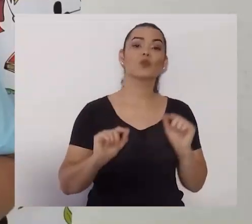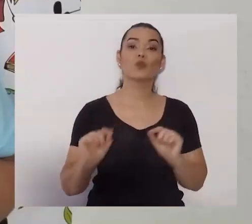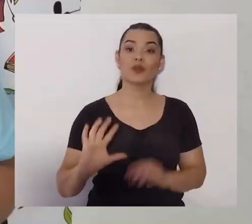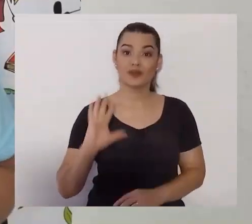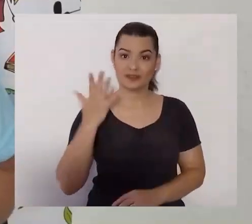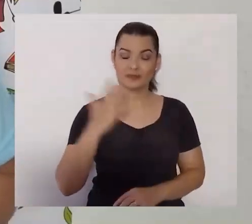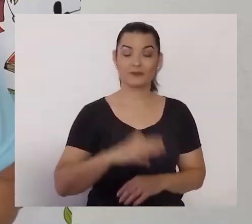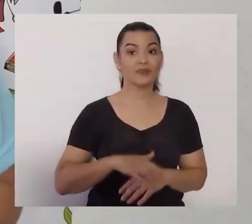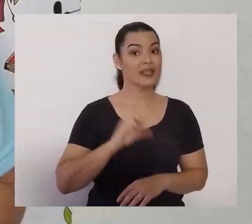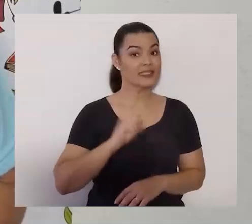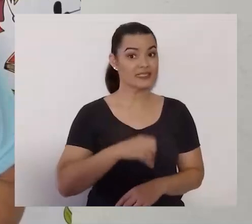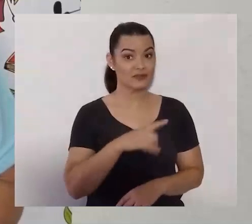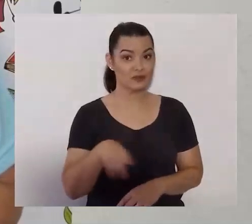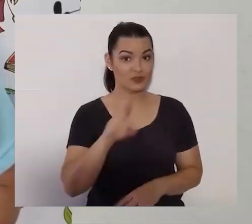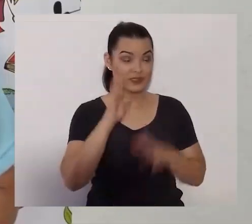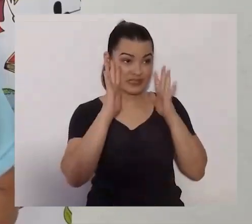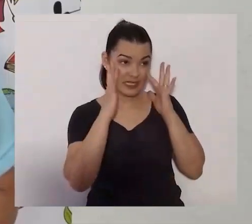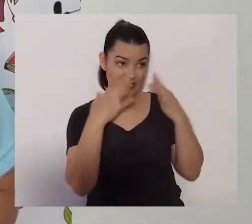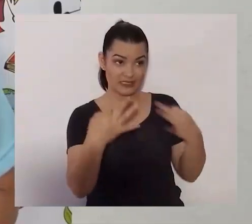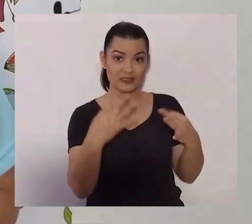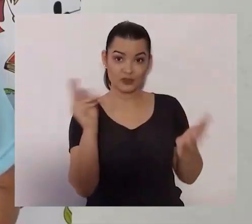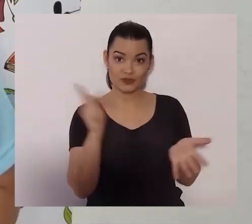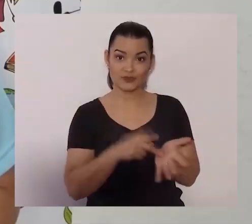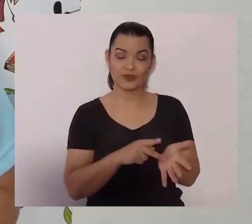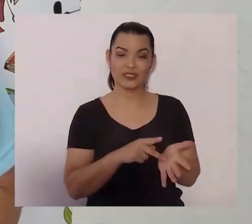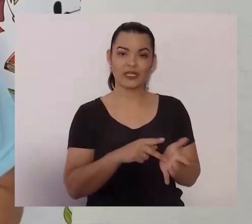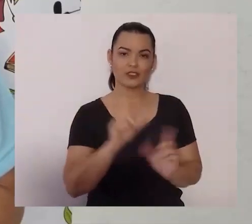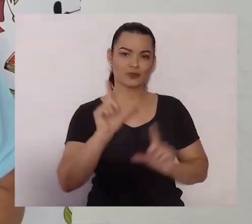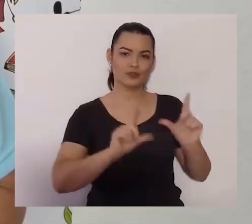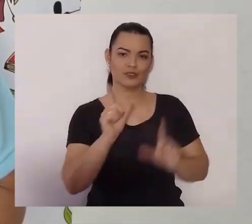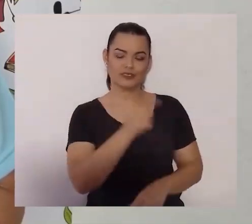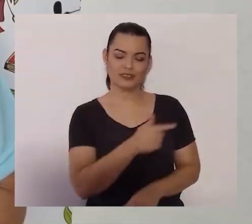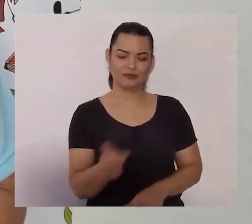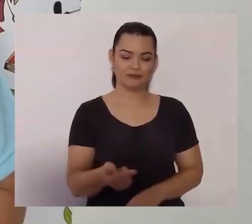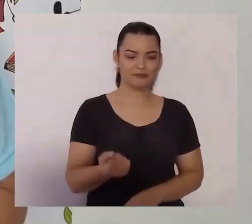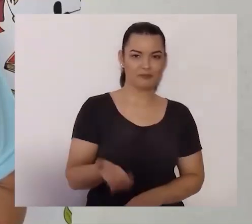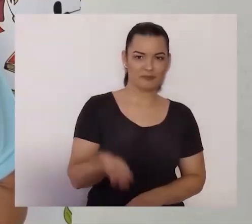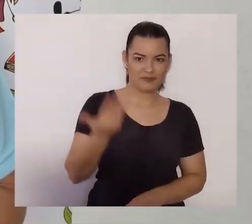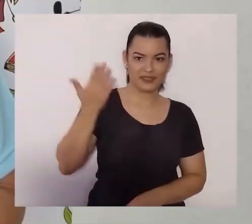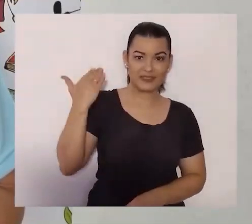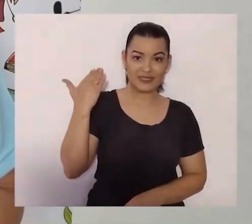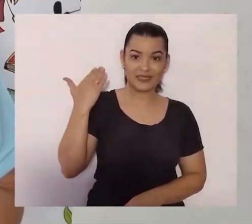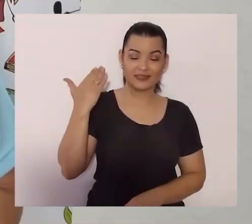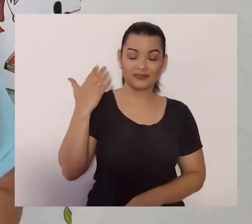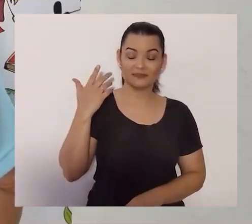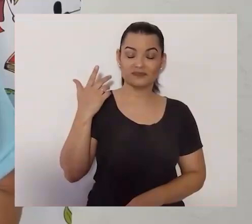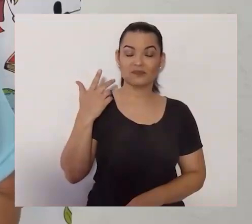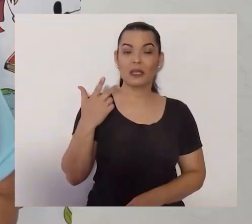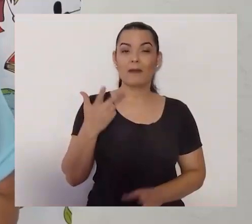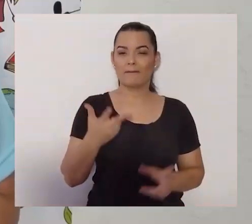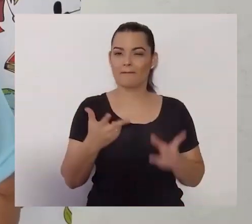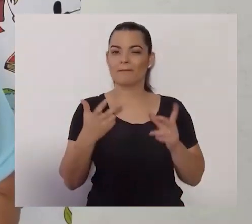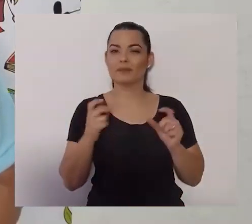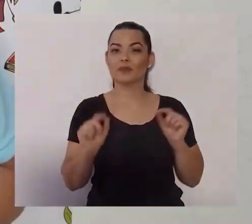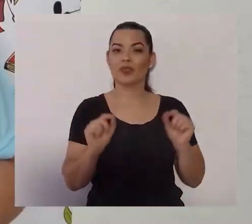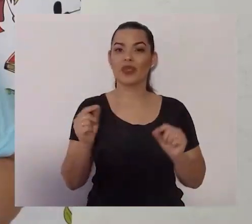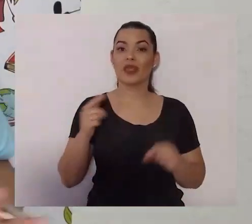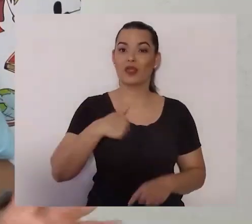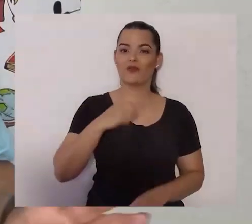quem prestou atenção nos programas da semana passada deve ter ouvido a Pro falar